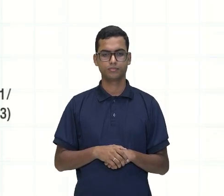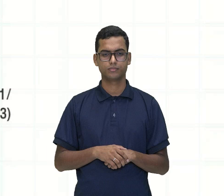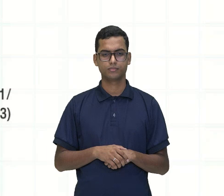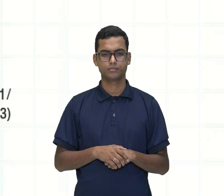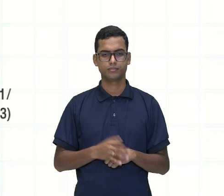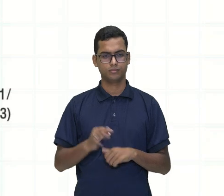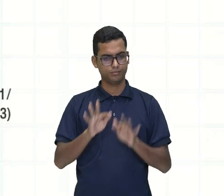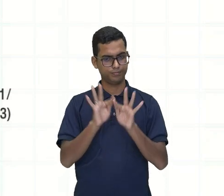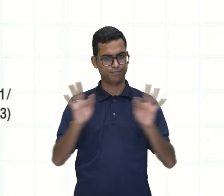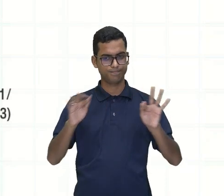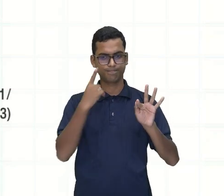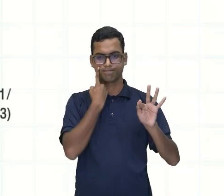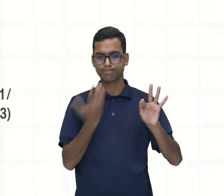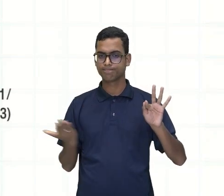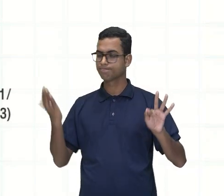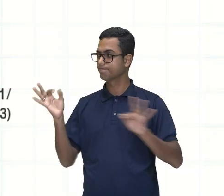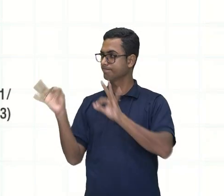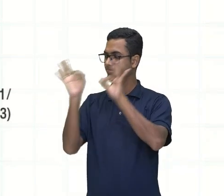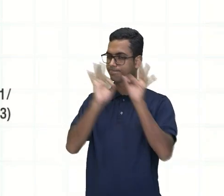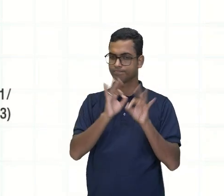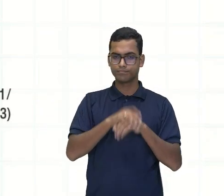Right?